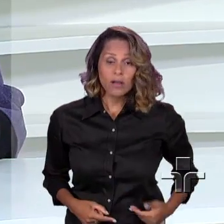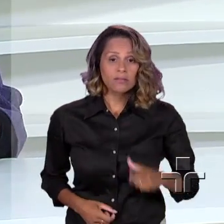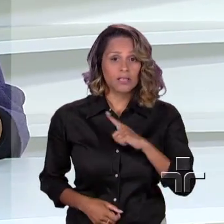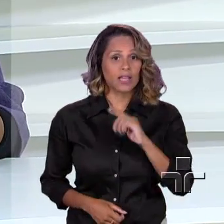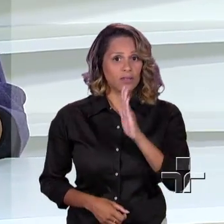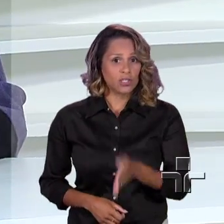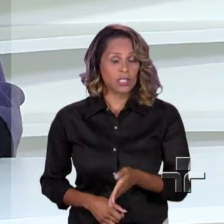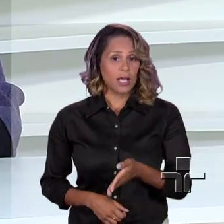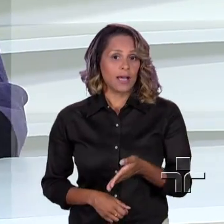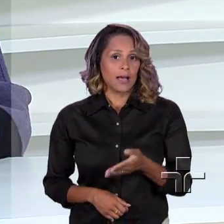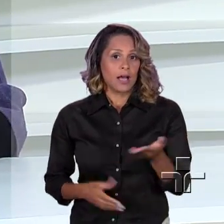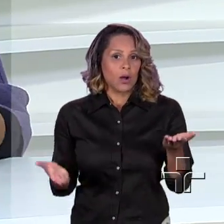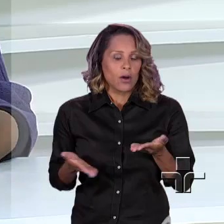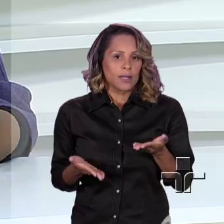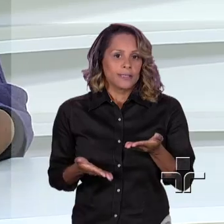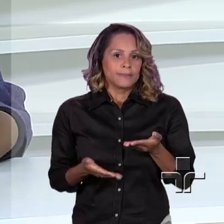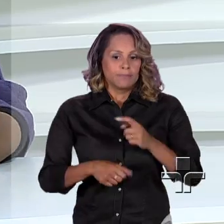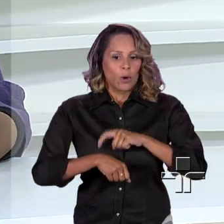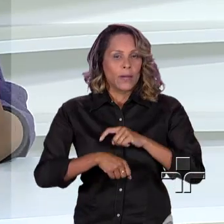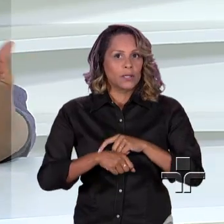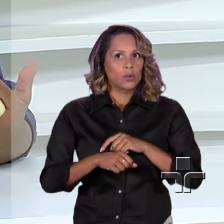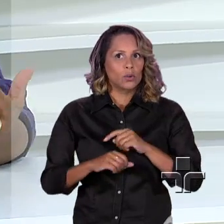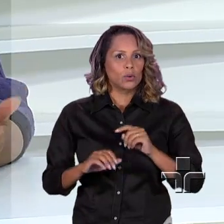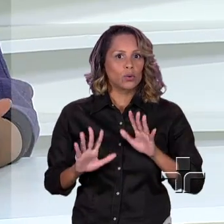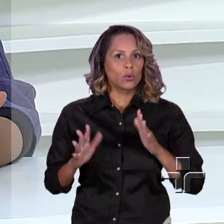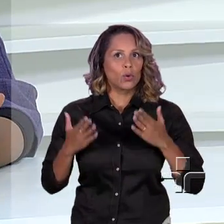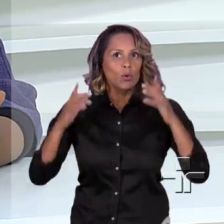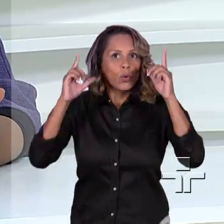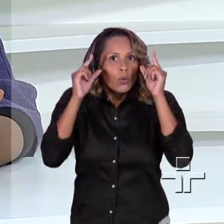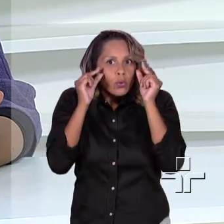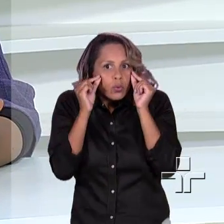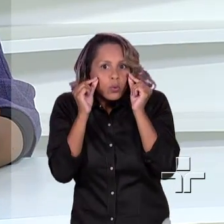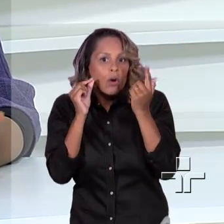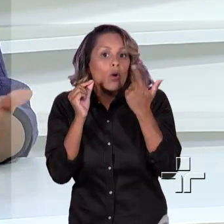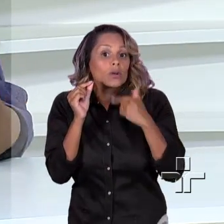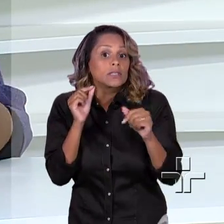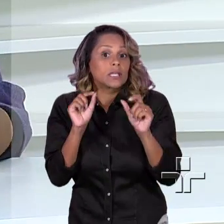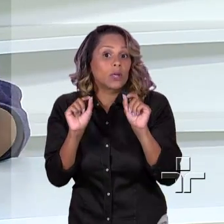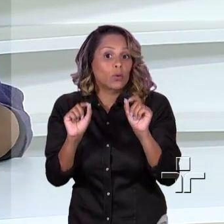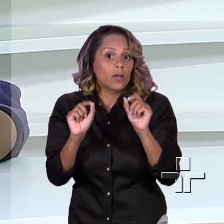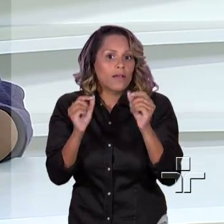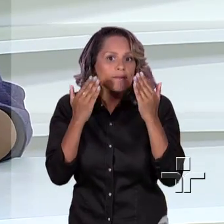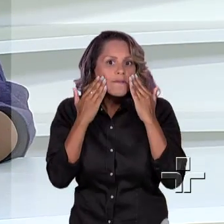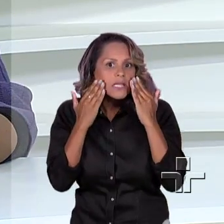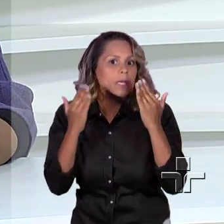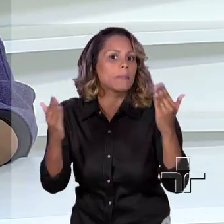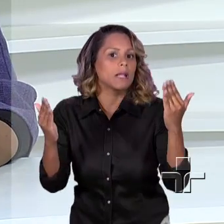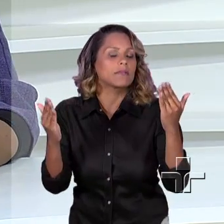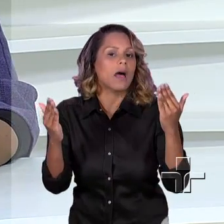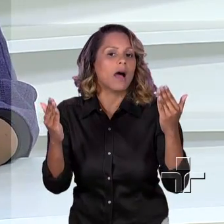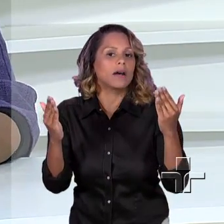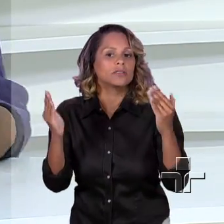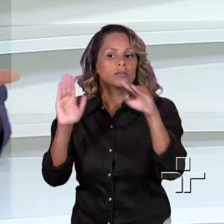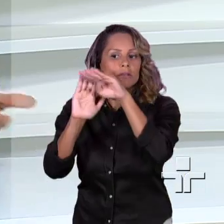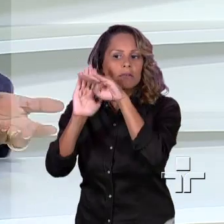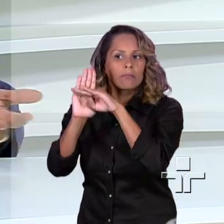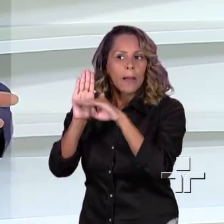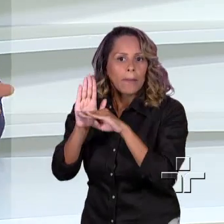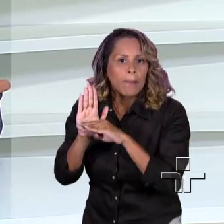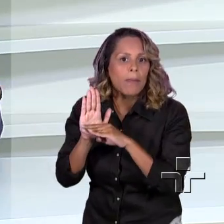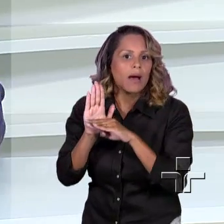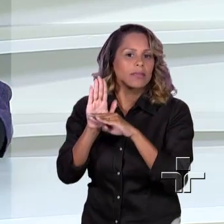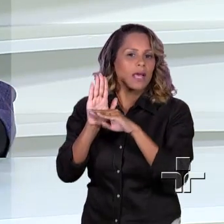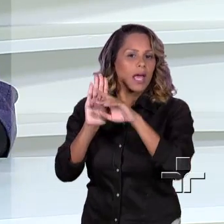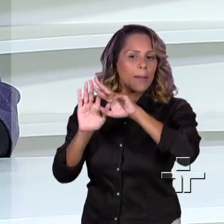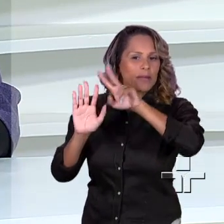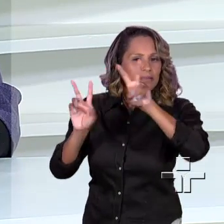de respiro aí no Brasil, onde a gente conseguiu dar um pouco de visibilidade a essas questões, com muita briga interna na esquerda, mas conseguindo